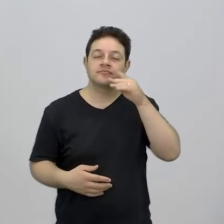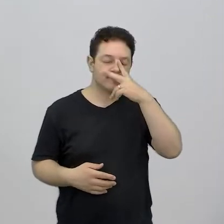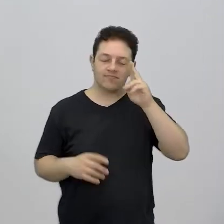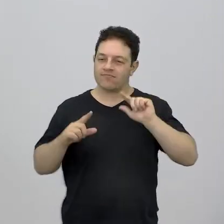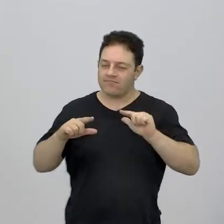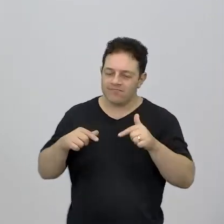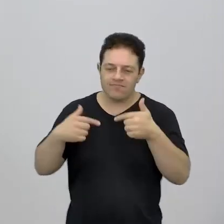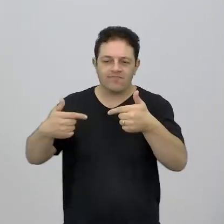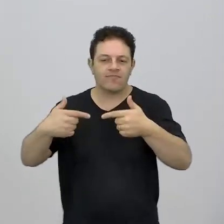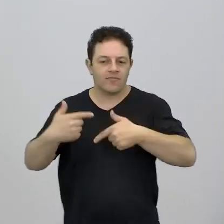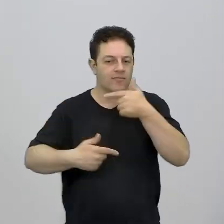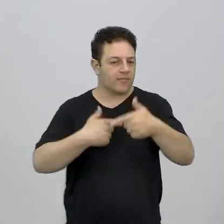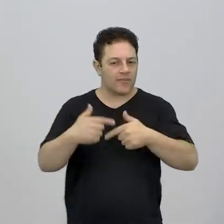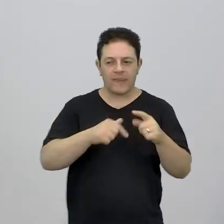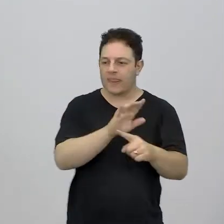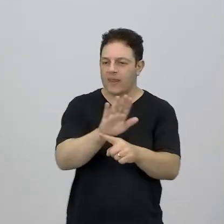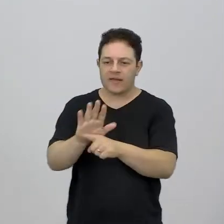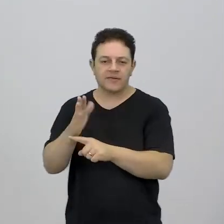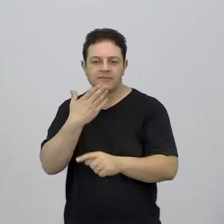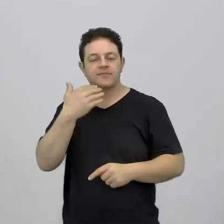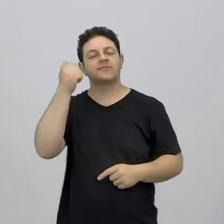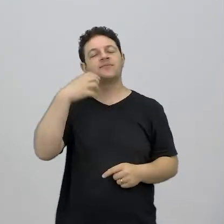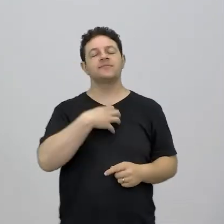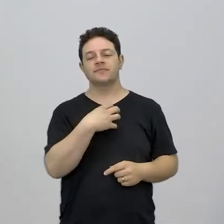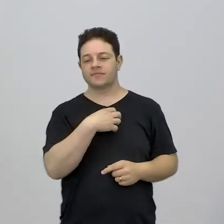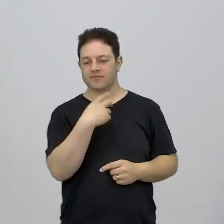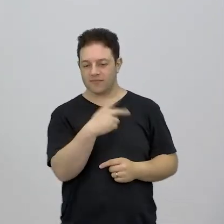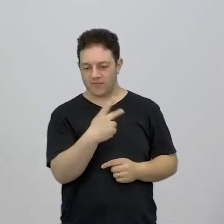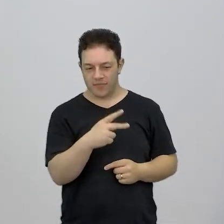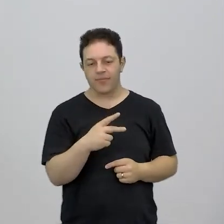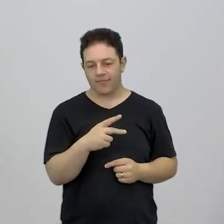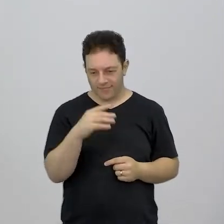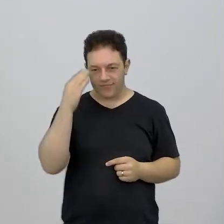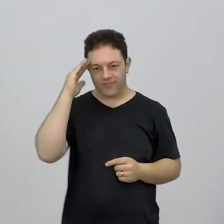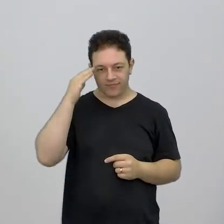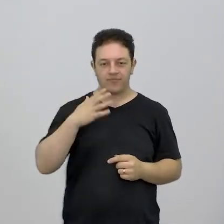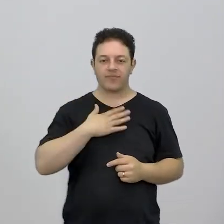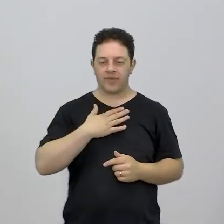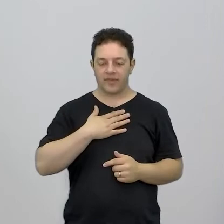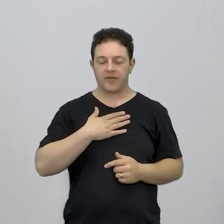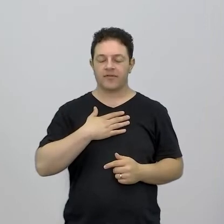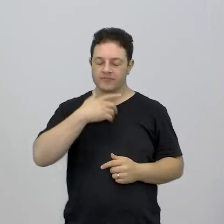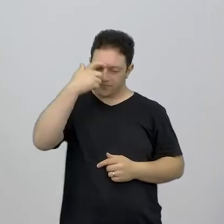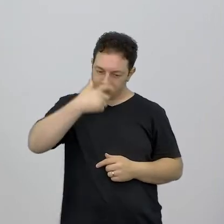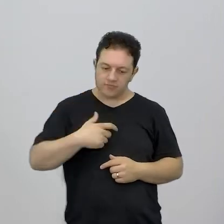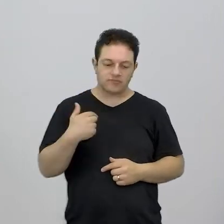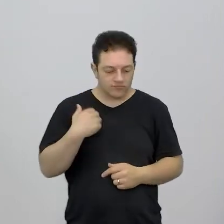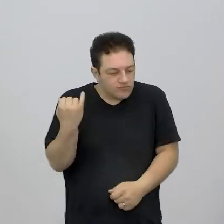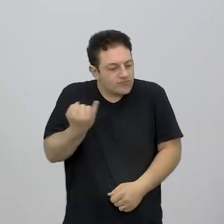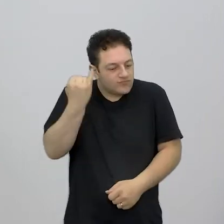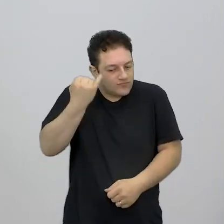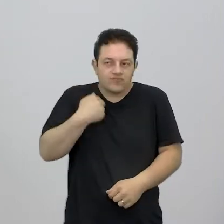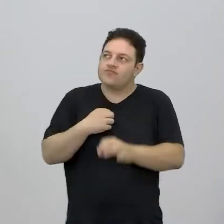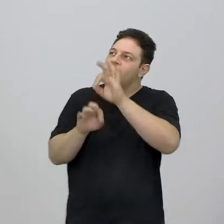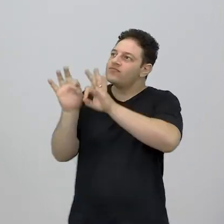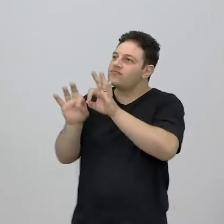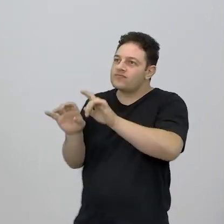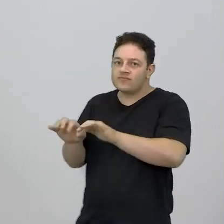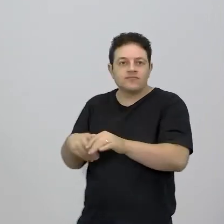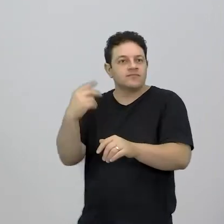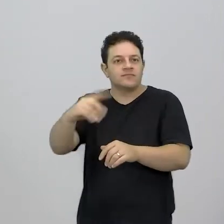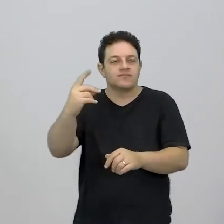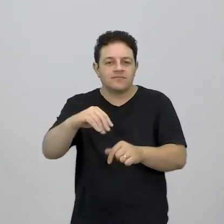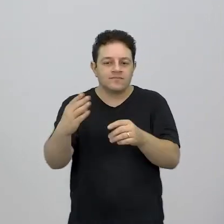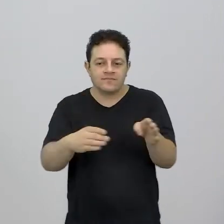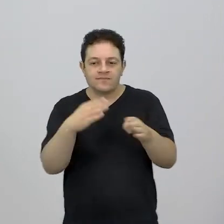ativa mesmo do trabalho, pelo menos era essa a ideia que ele tinha consigo, de que ele também era responsável pela produção